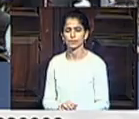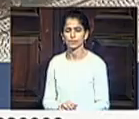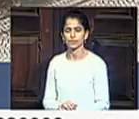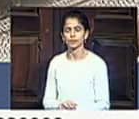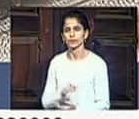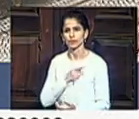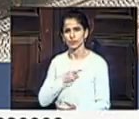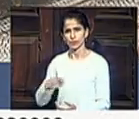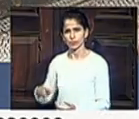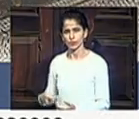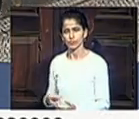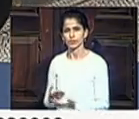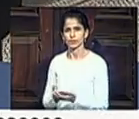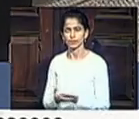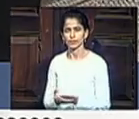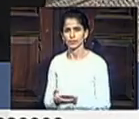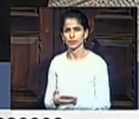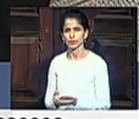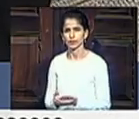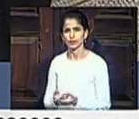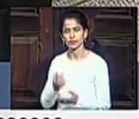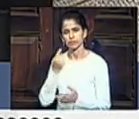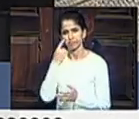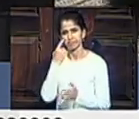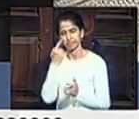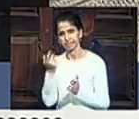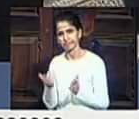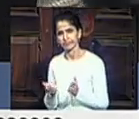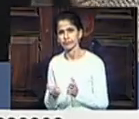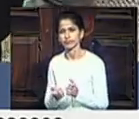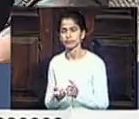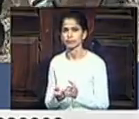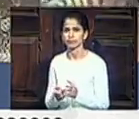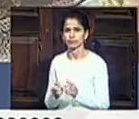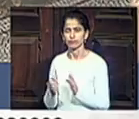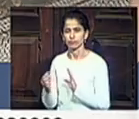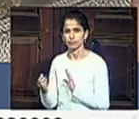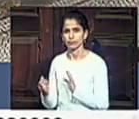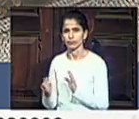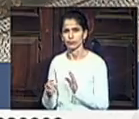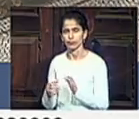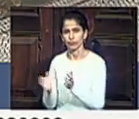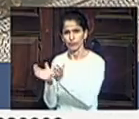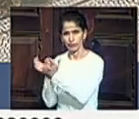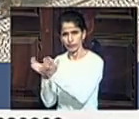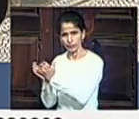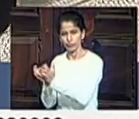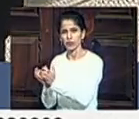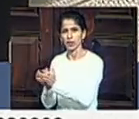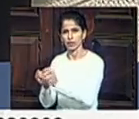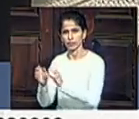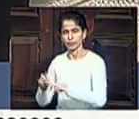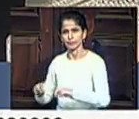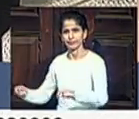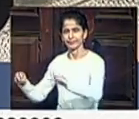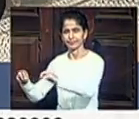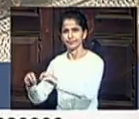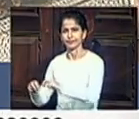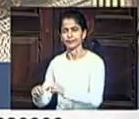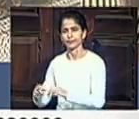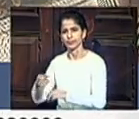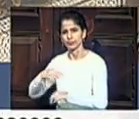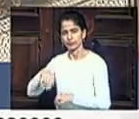Senhor presidente, tendo em vista uma posição do meu partido, da bancada do meu partido,